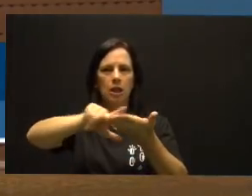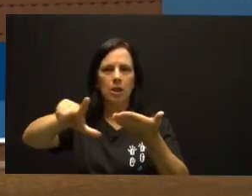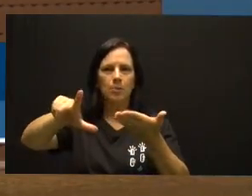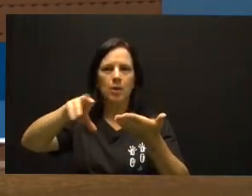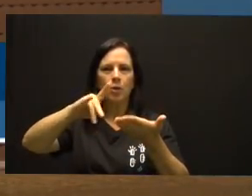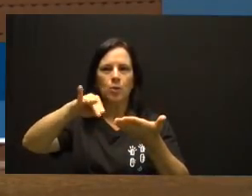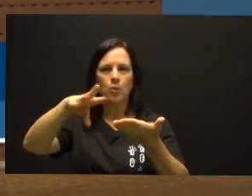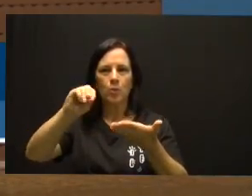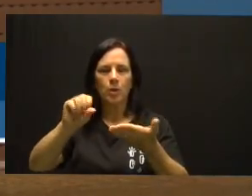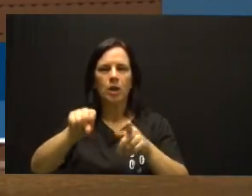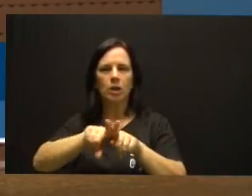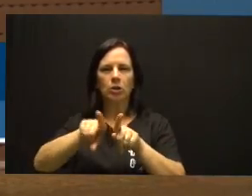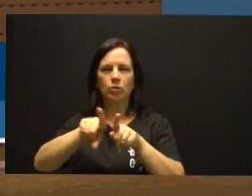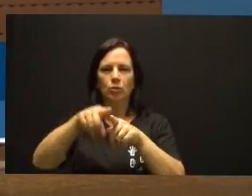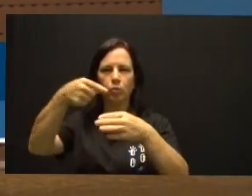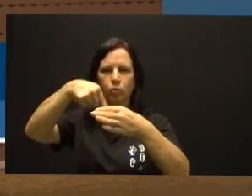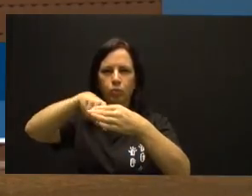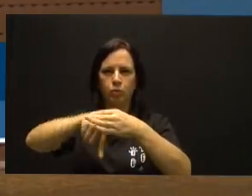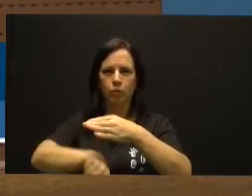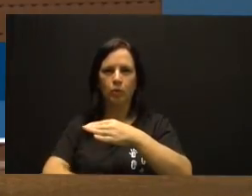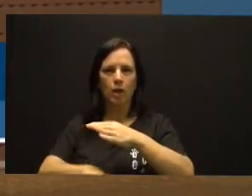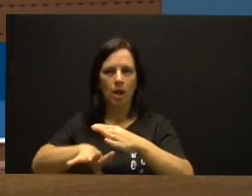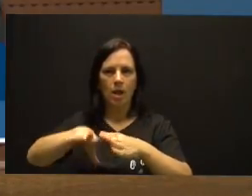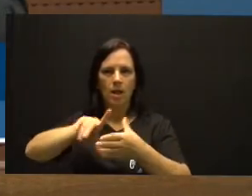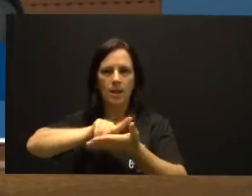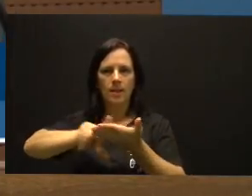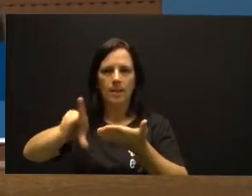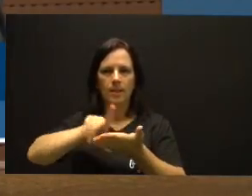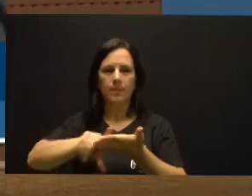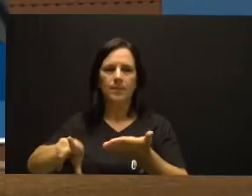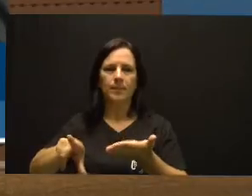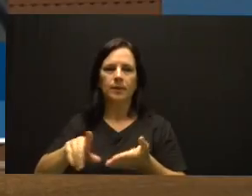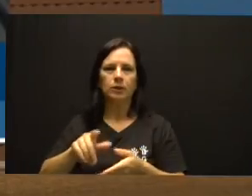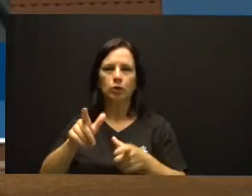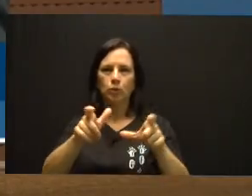bueiros, galerias e todos os bairros deste município.